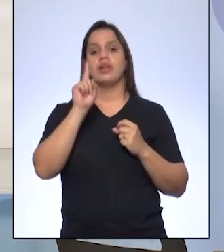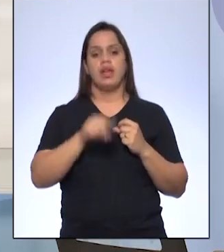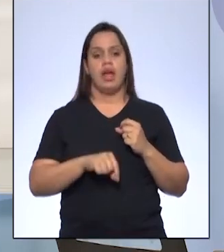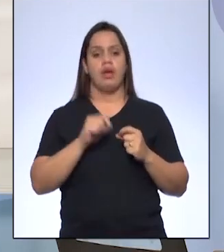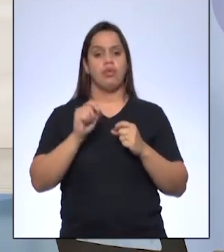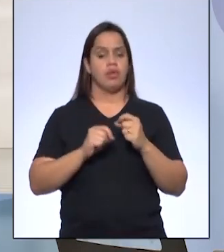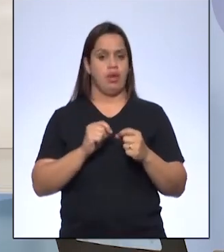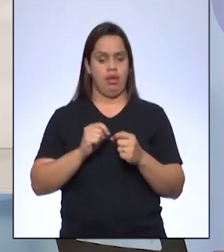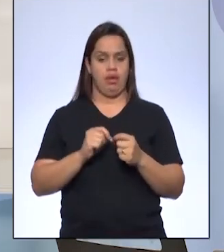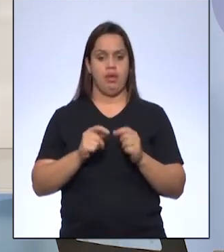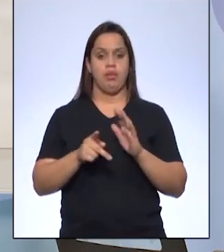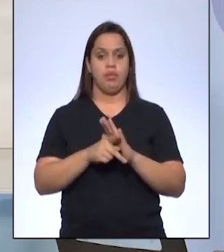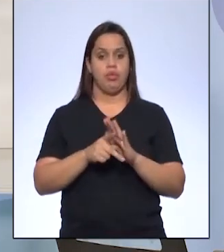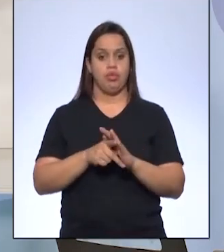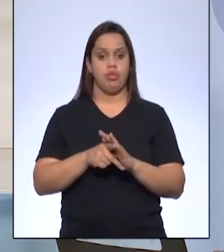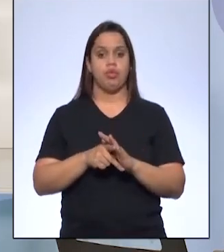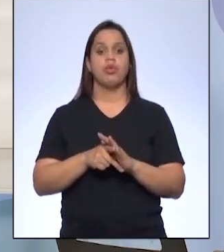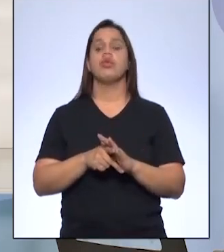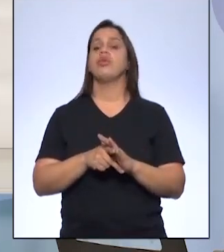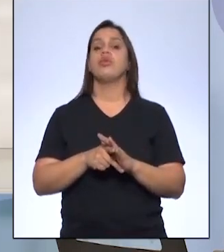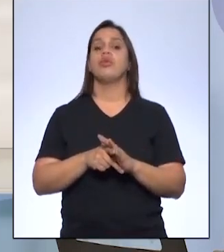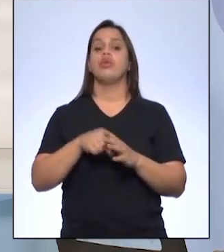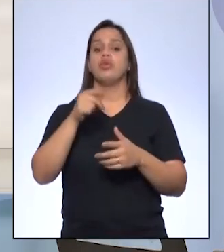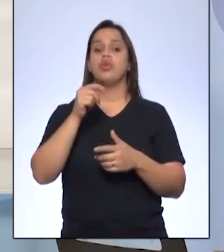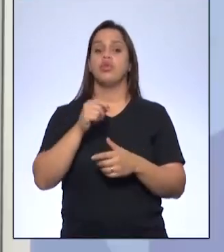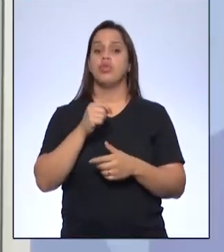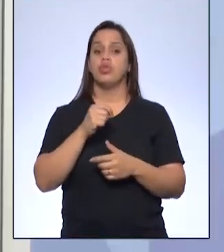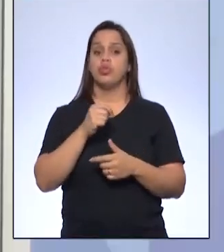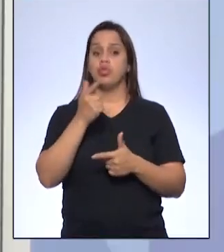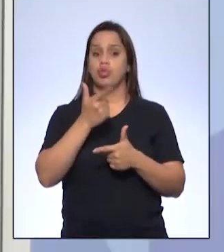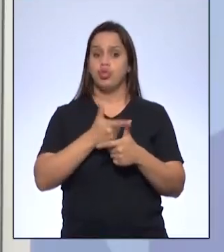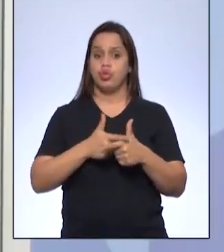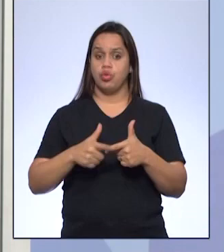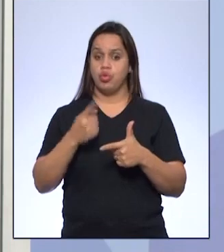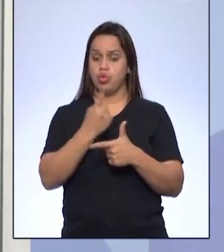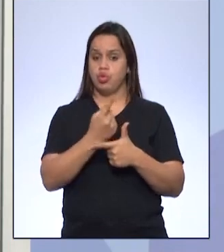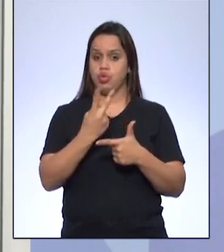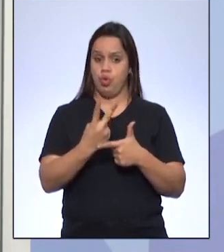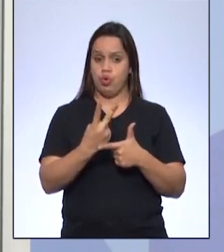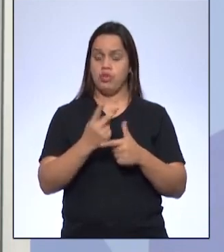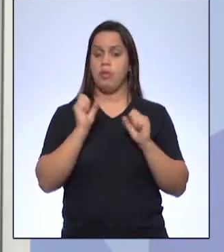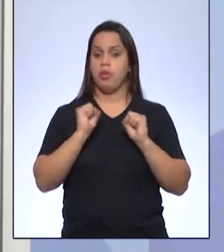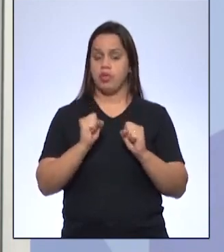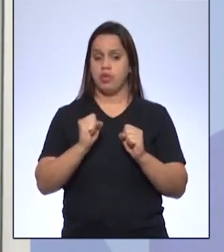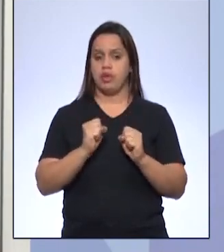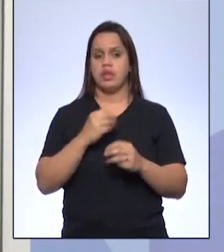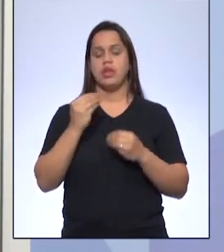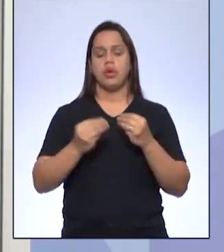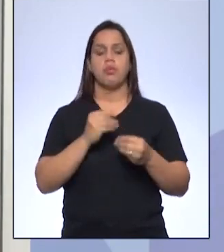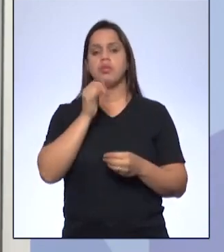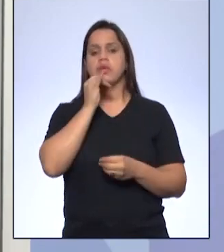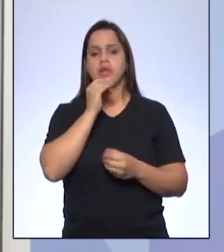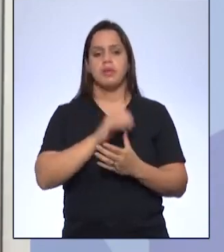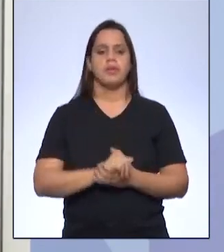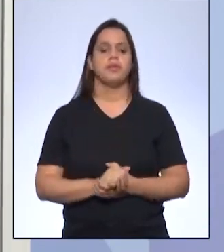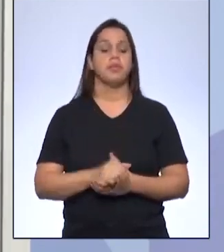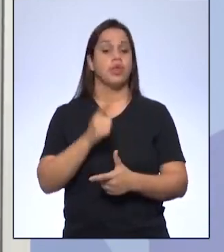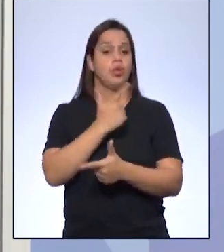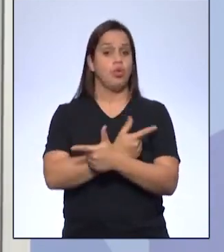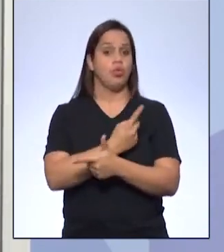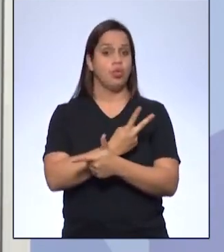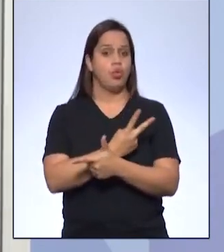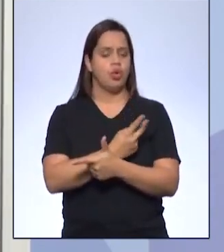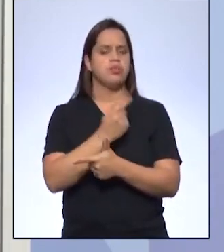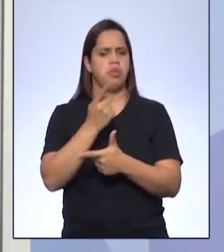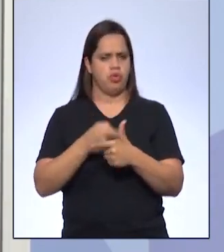o radicando 12 poderá ser dividido. Então, eu posso dividir o 12 por 2,